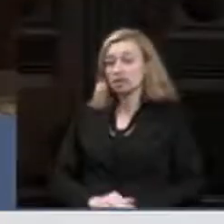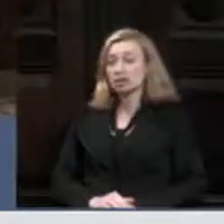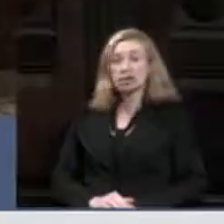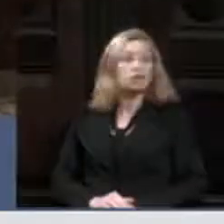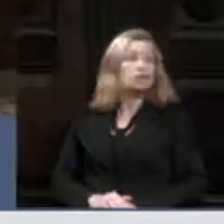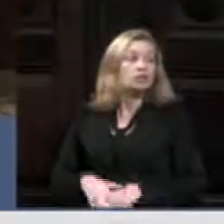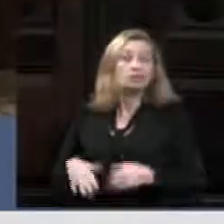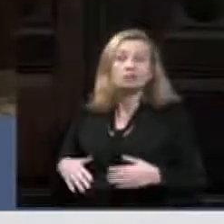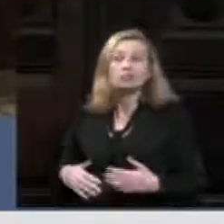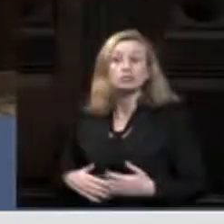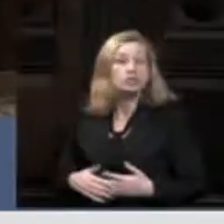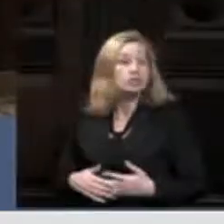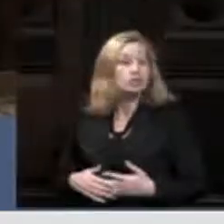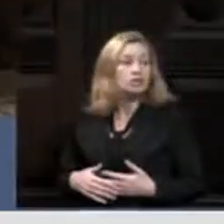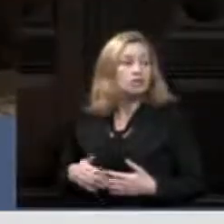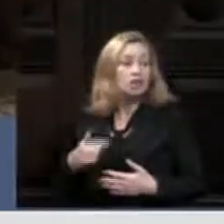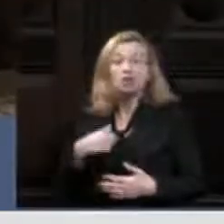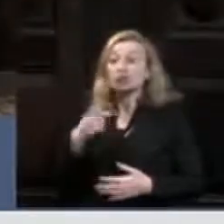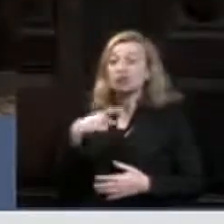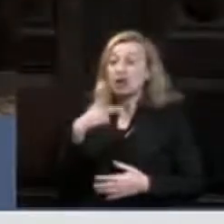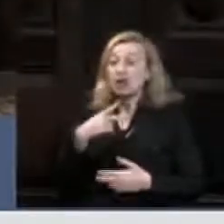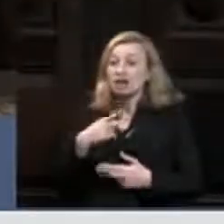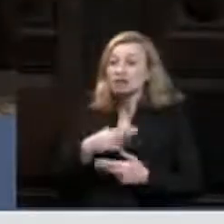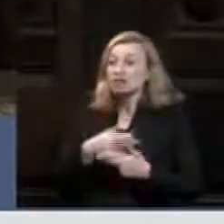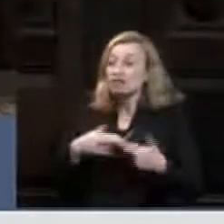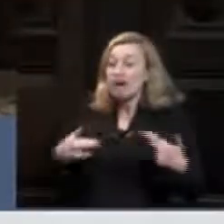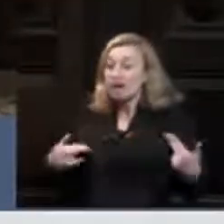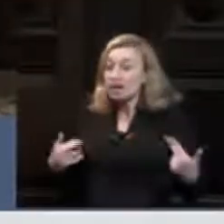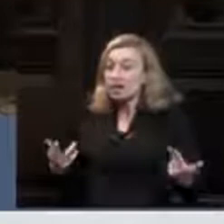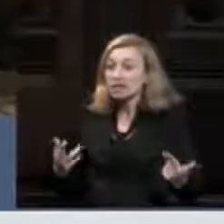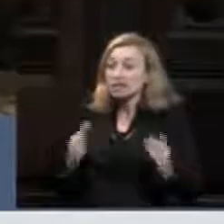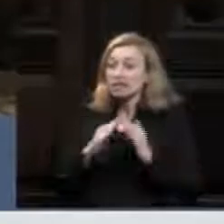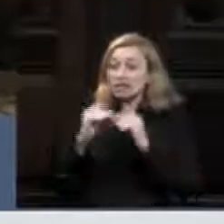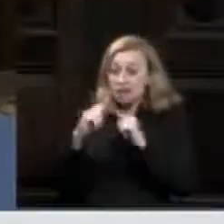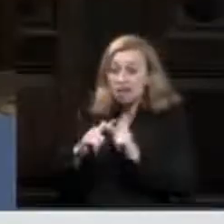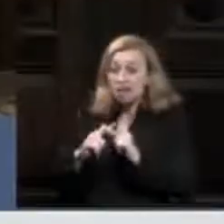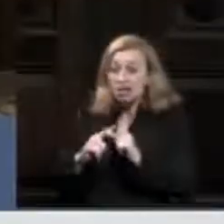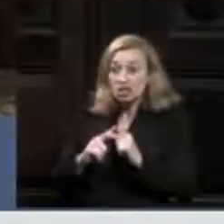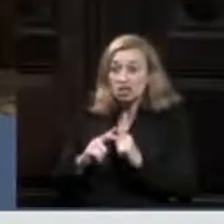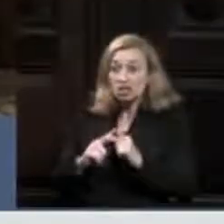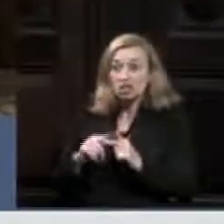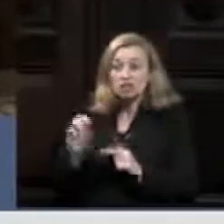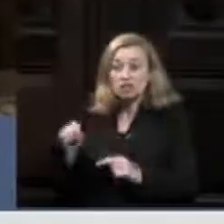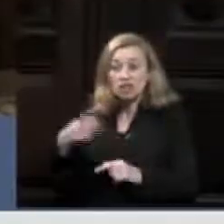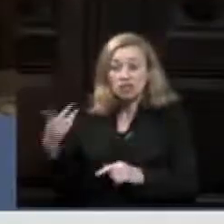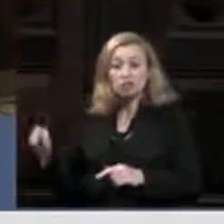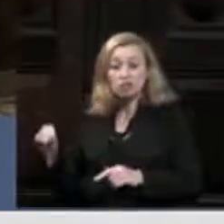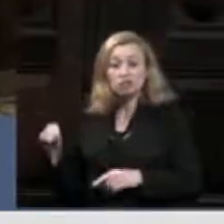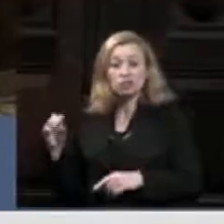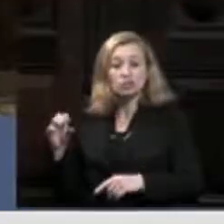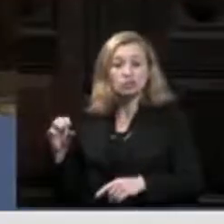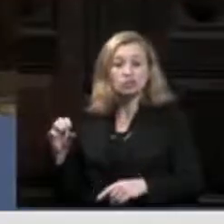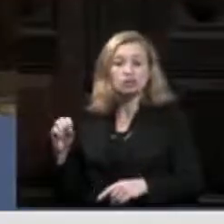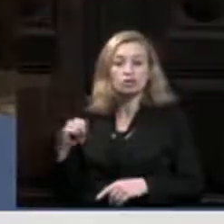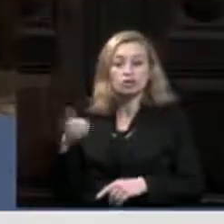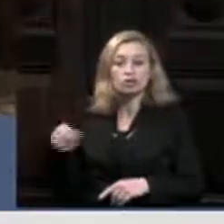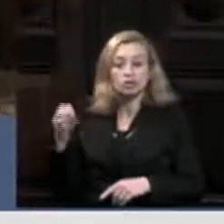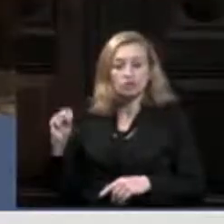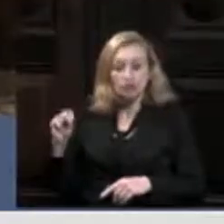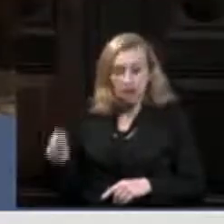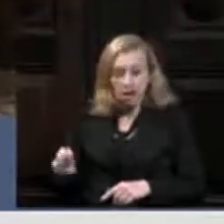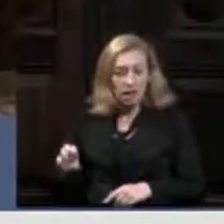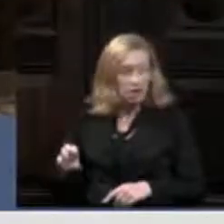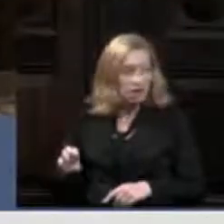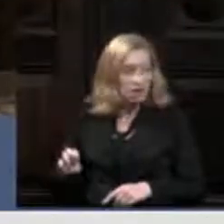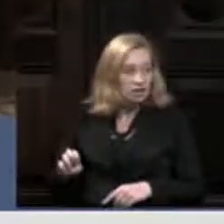enquanto, e estou citando aqui duas igrejas, São José, o deputado Jânio Mendes conhece,